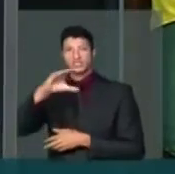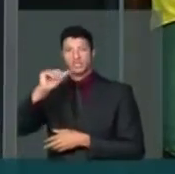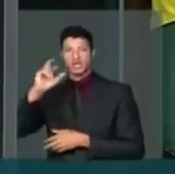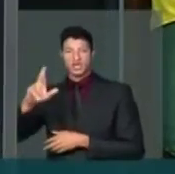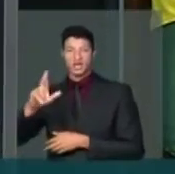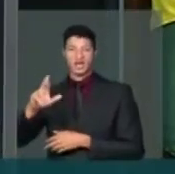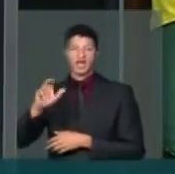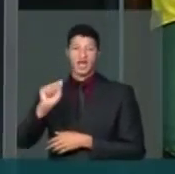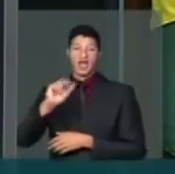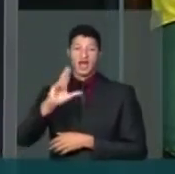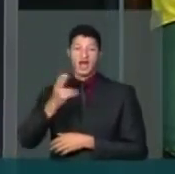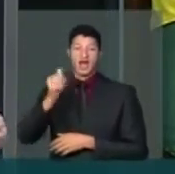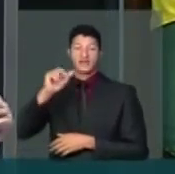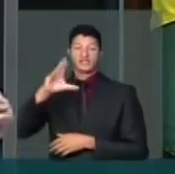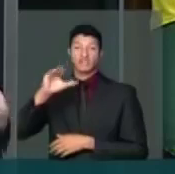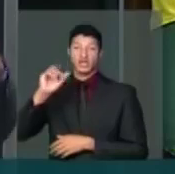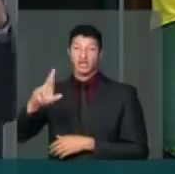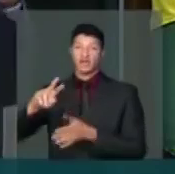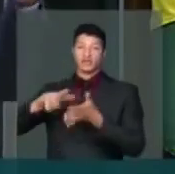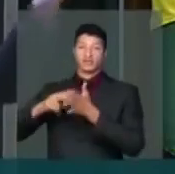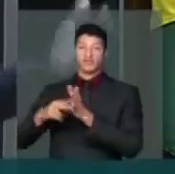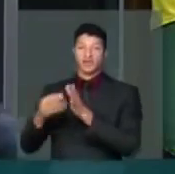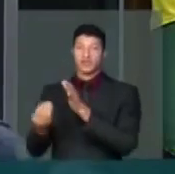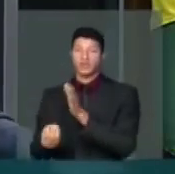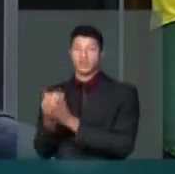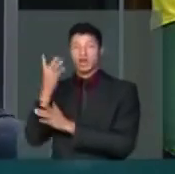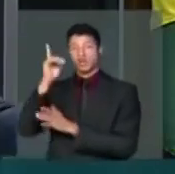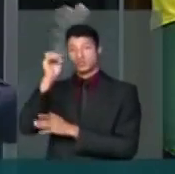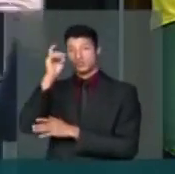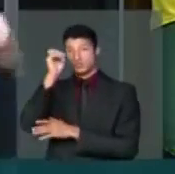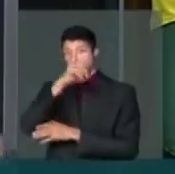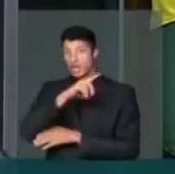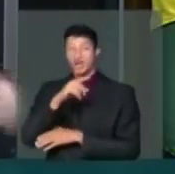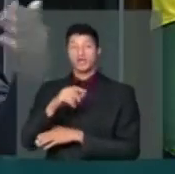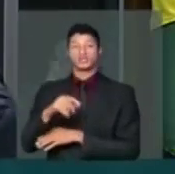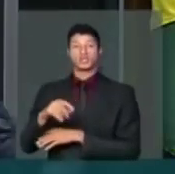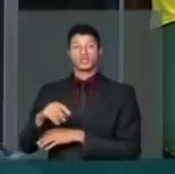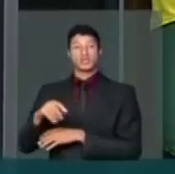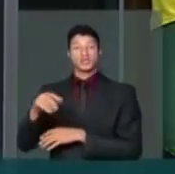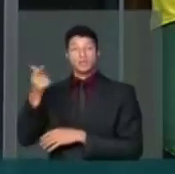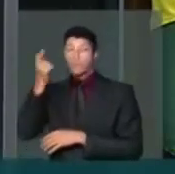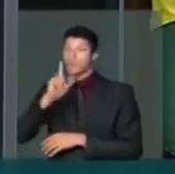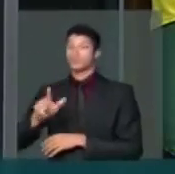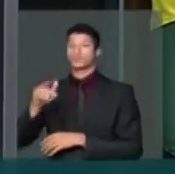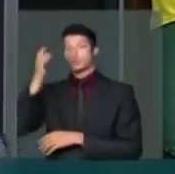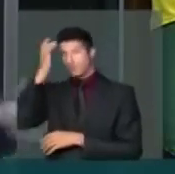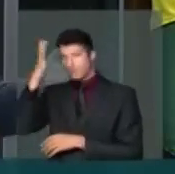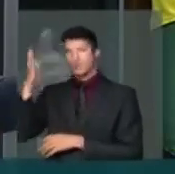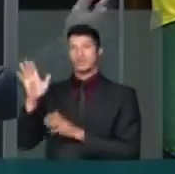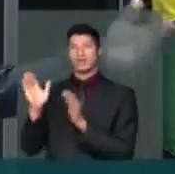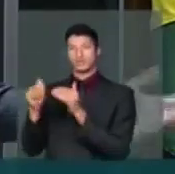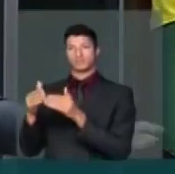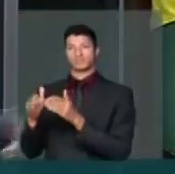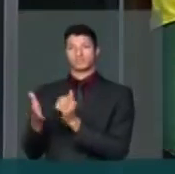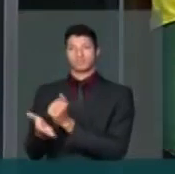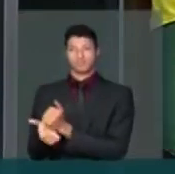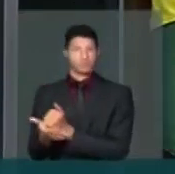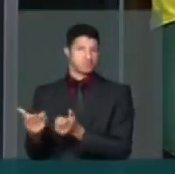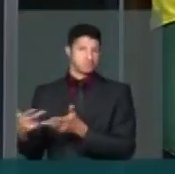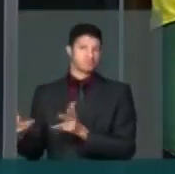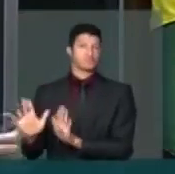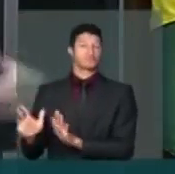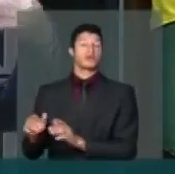E achacar é criar dificuldade para obter facilidade. Pode ser entendido